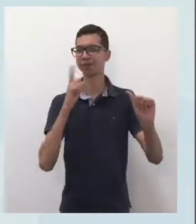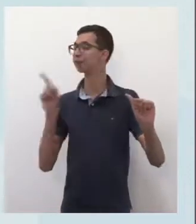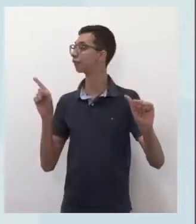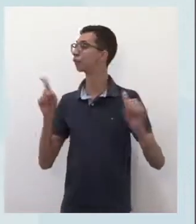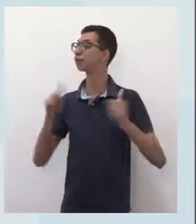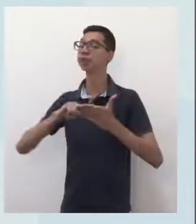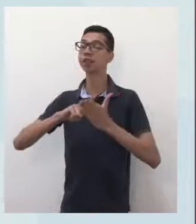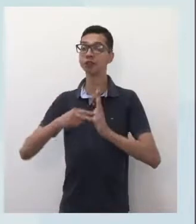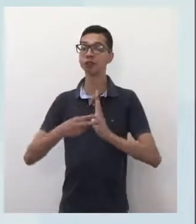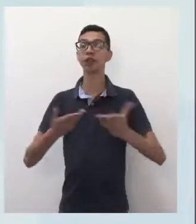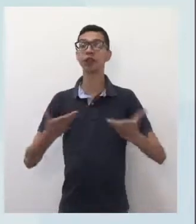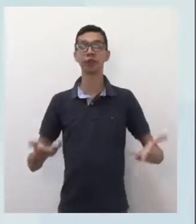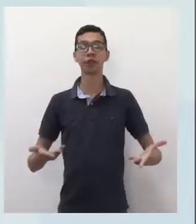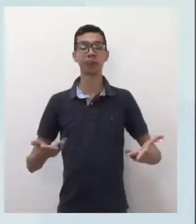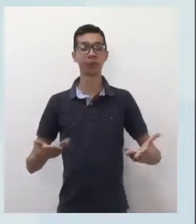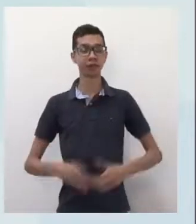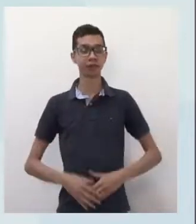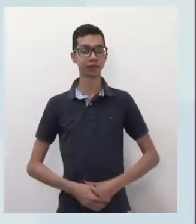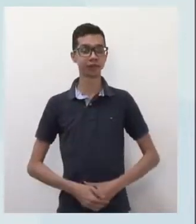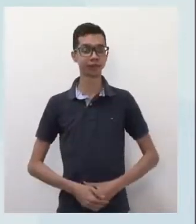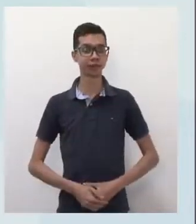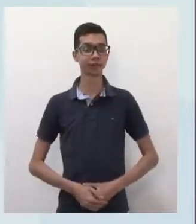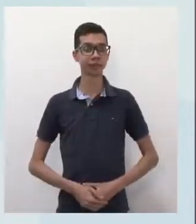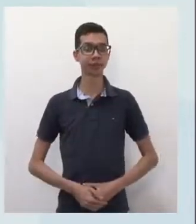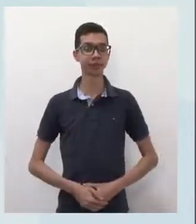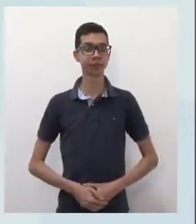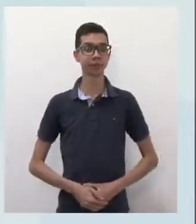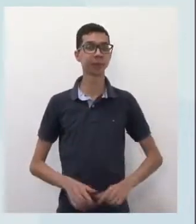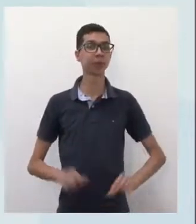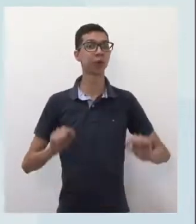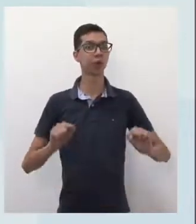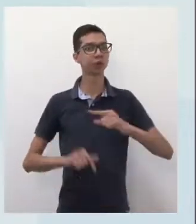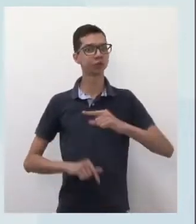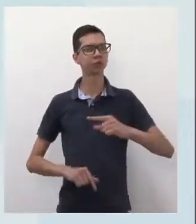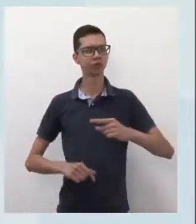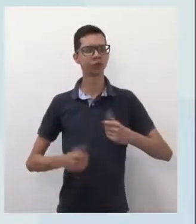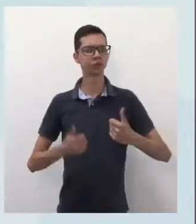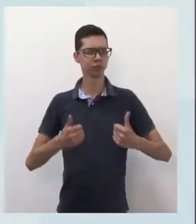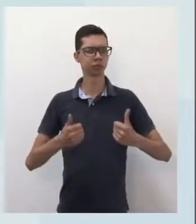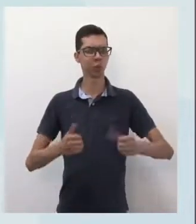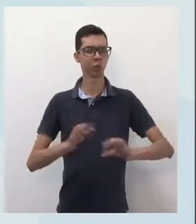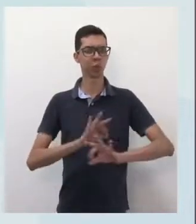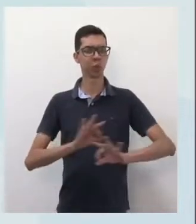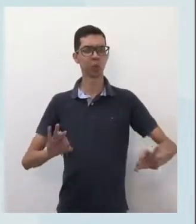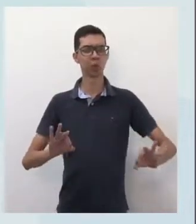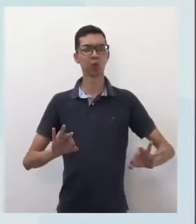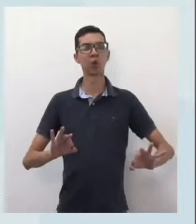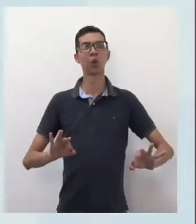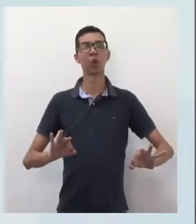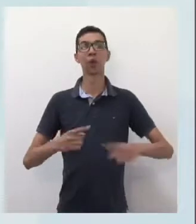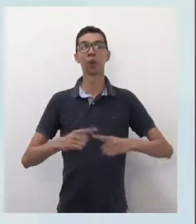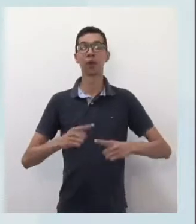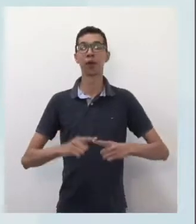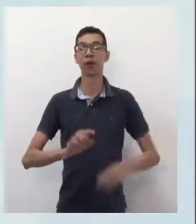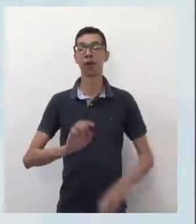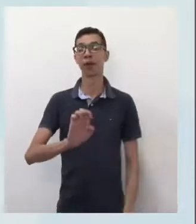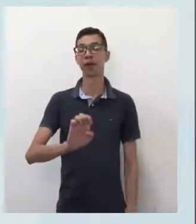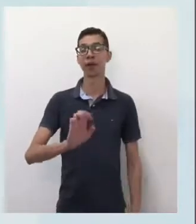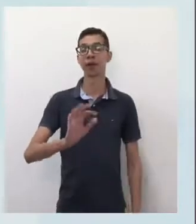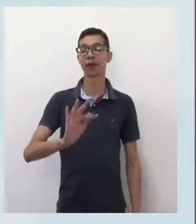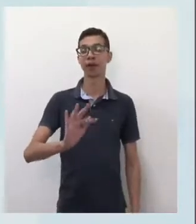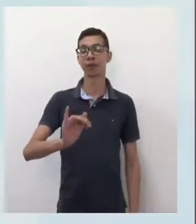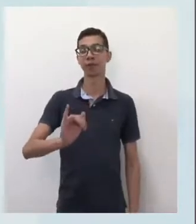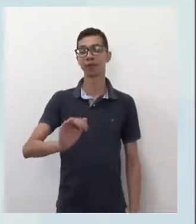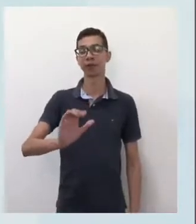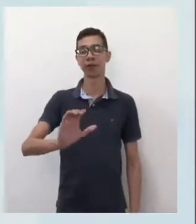de casamento, ela é a mais eficiente. Ela tem eficiência. Tá escrito. Mas que